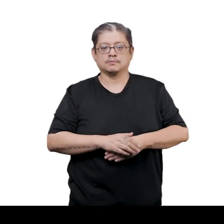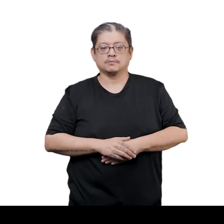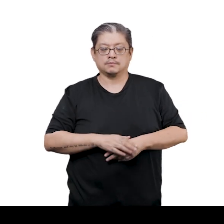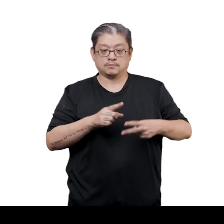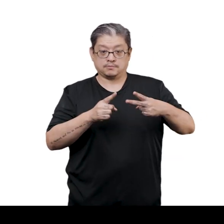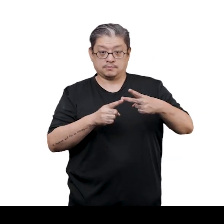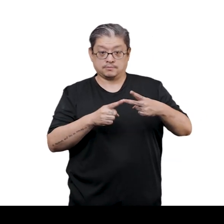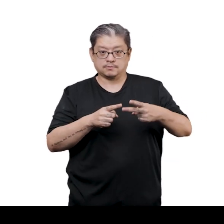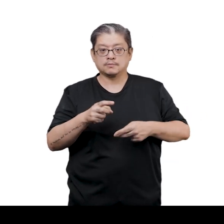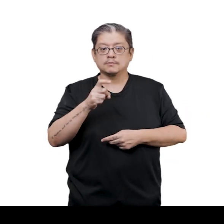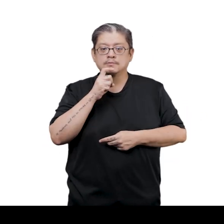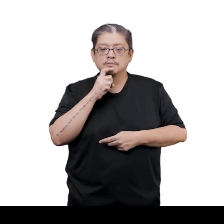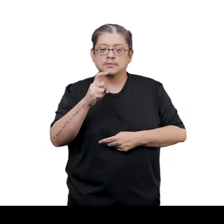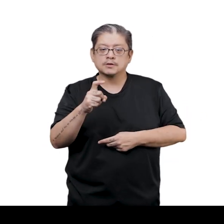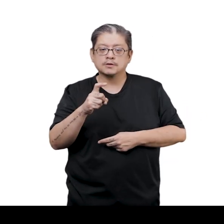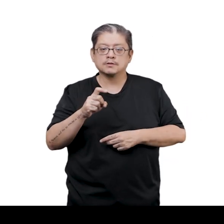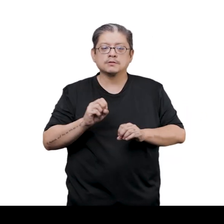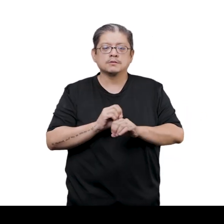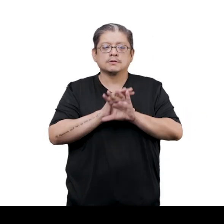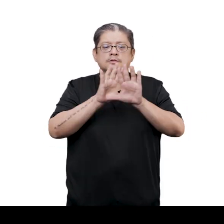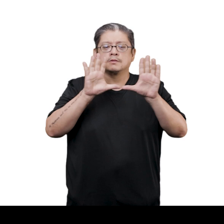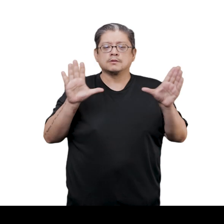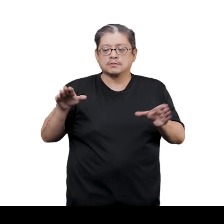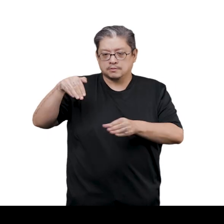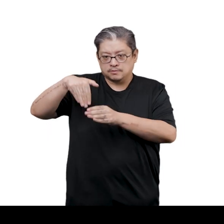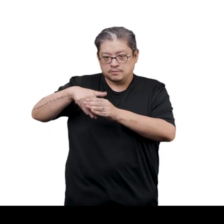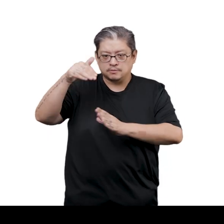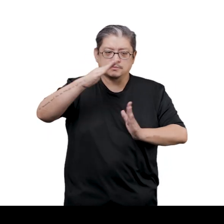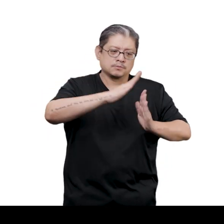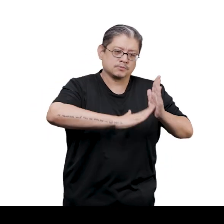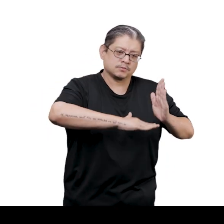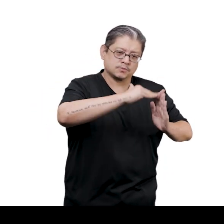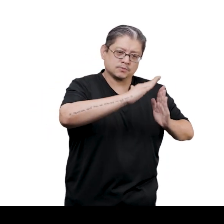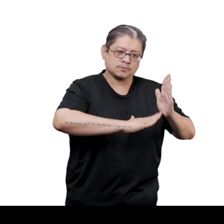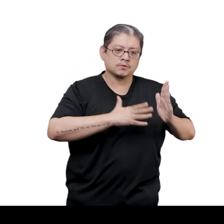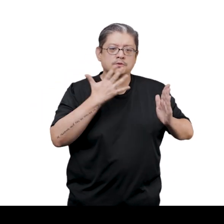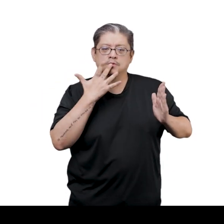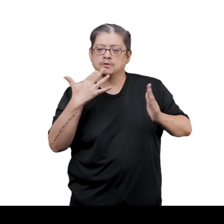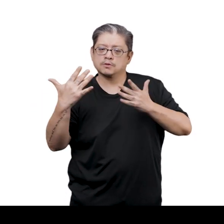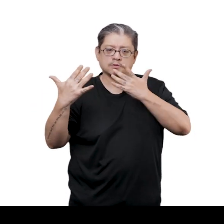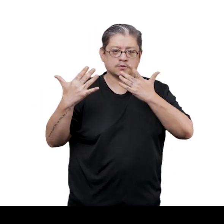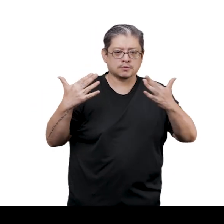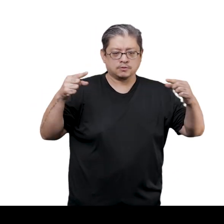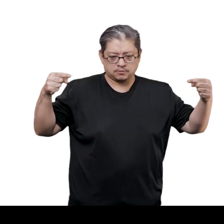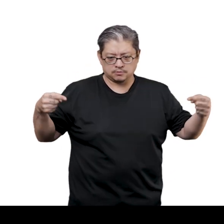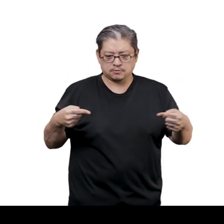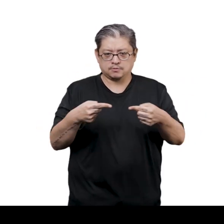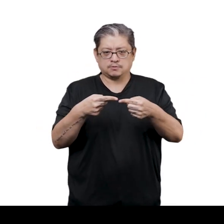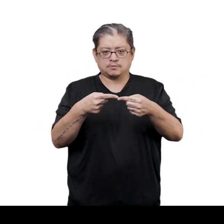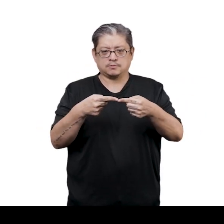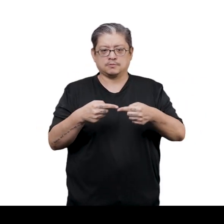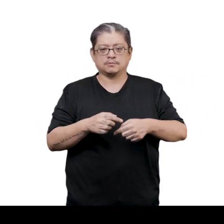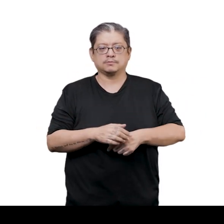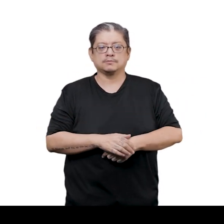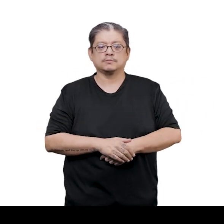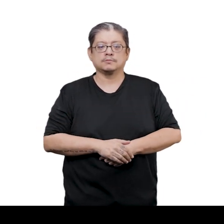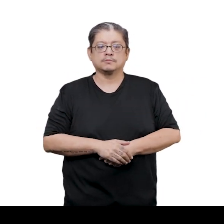levemente esverdeado feito com tinta acrílica, gerando sutis combinações cromáticas entre esses